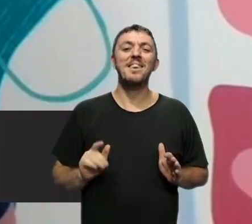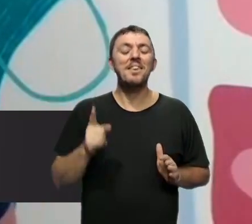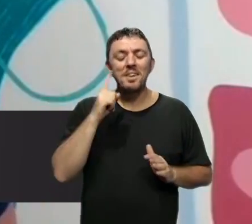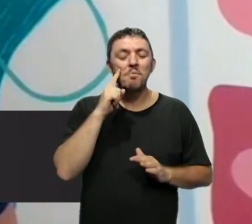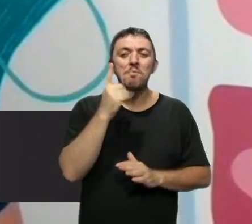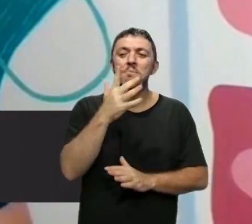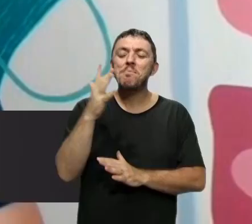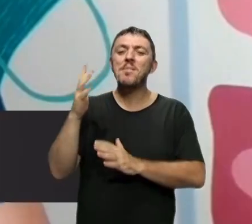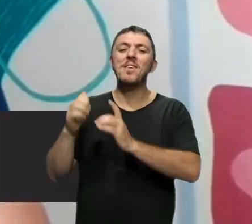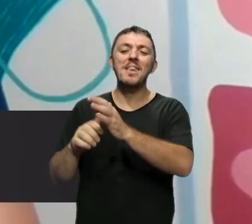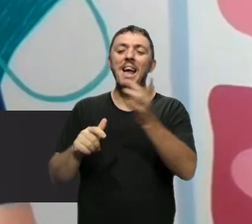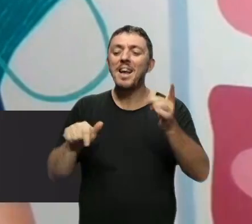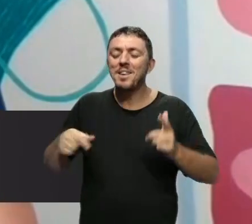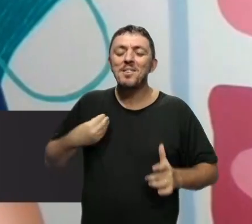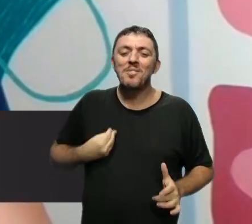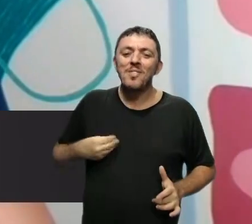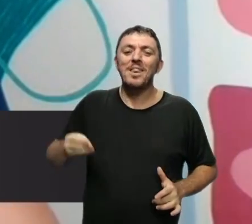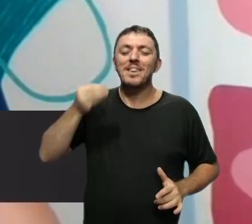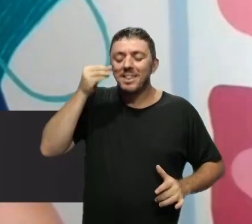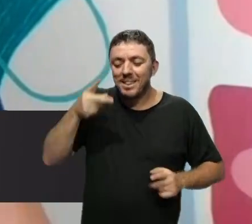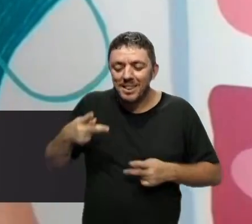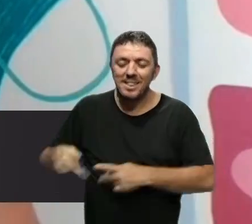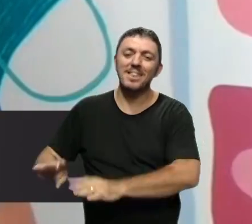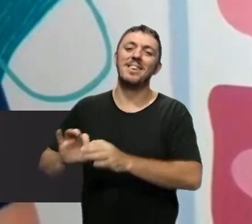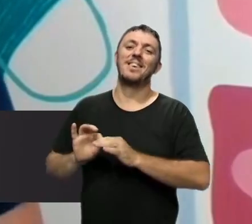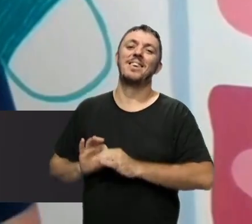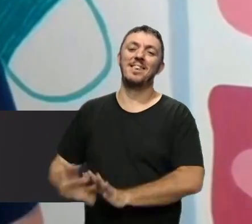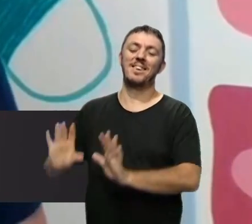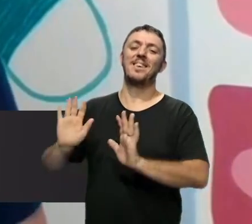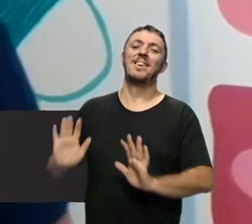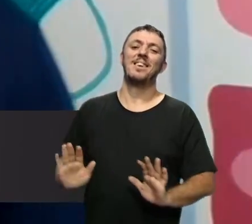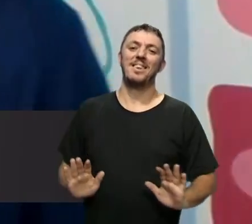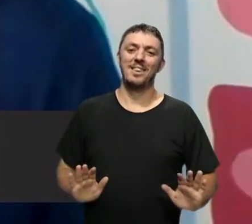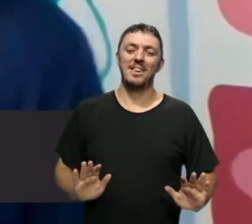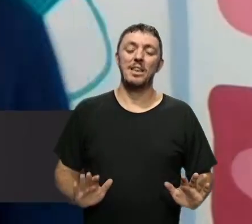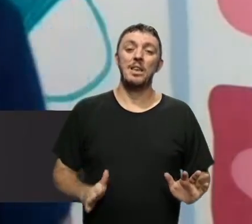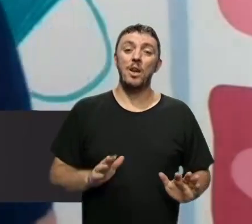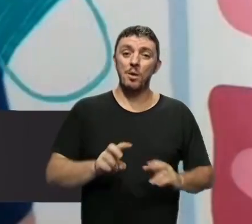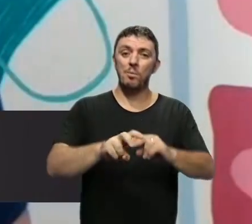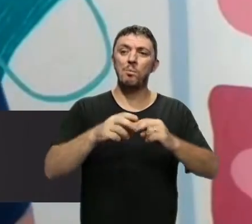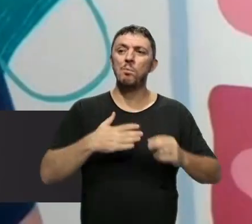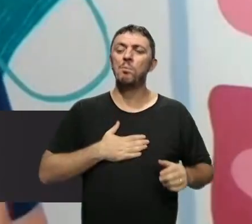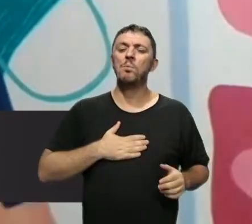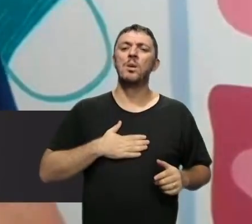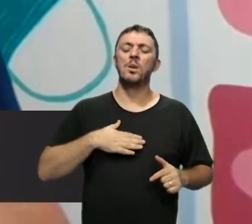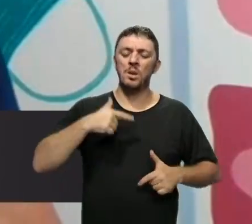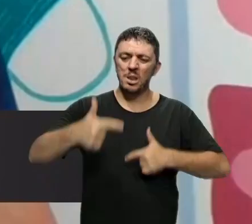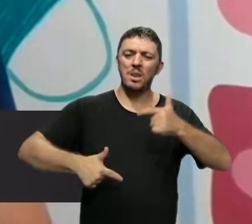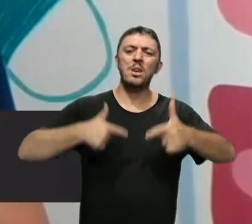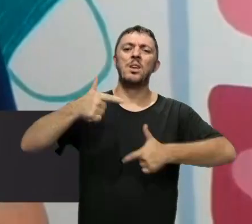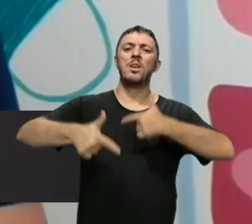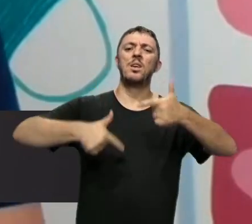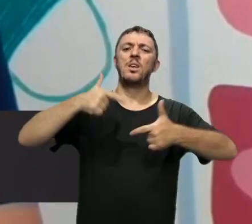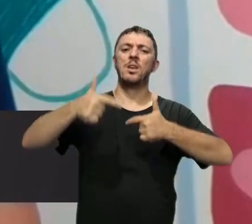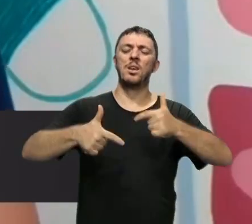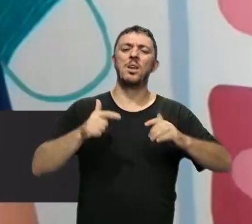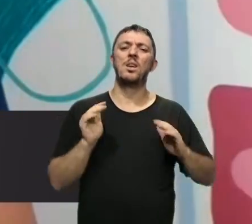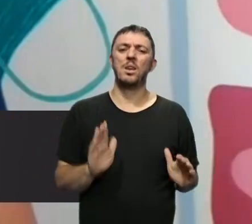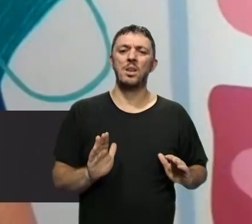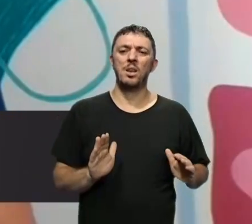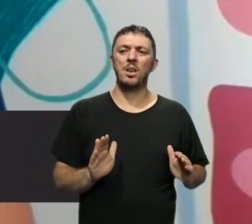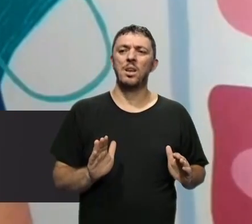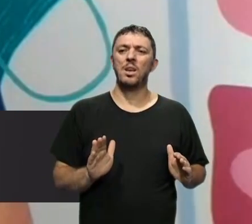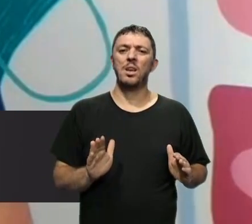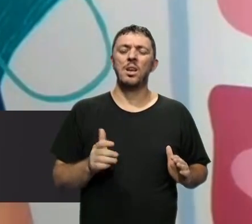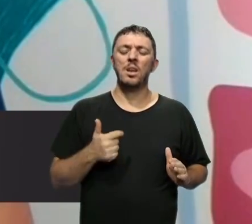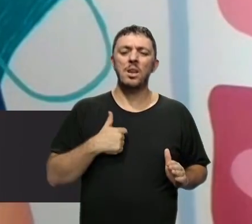aquilo aconteça. Então, o meu trabalho sempre foi de ir encontrando